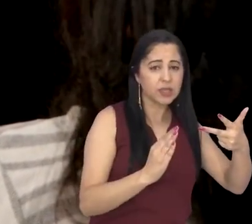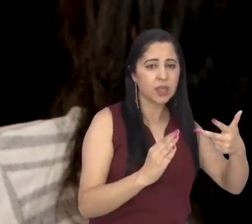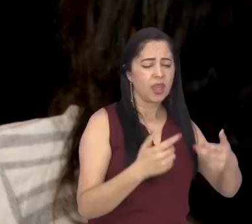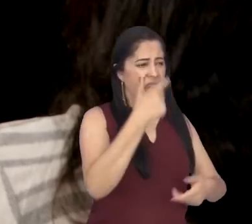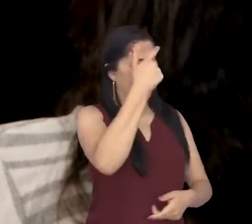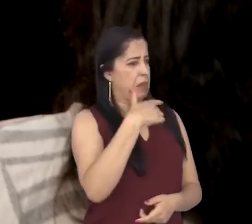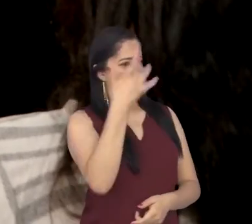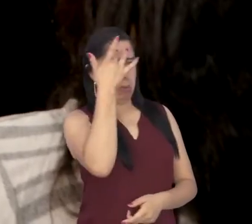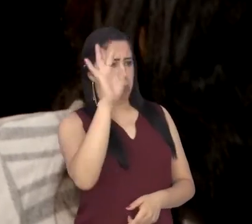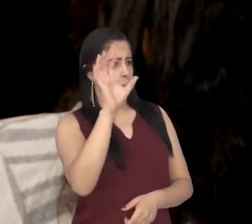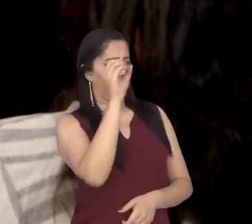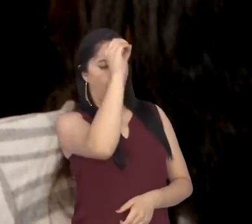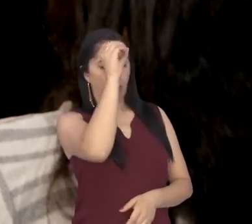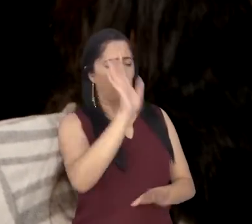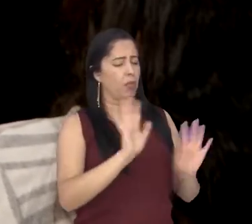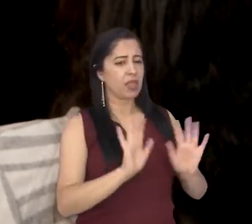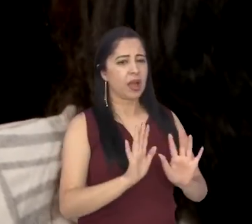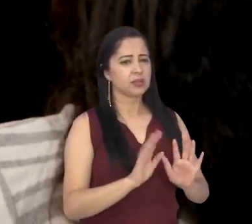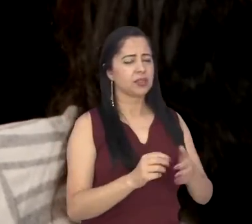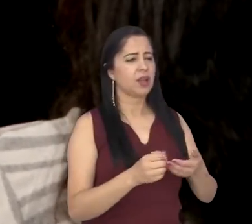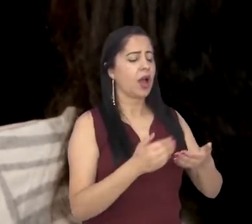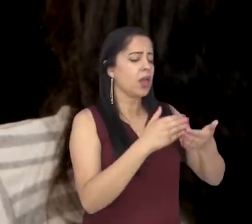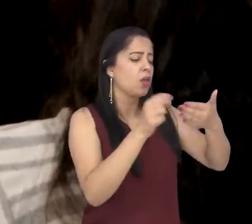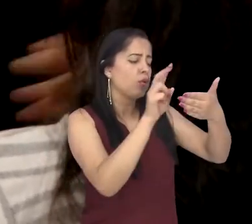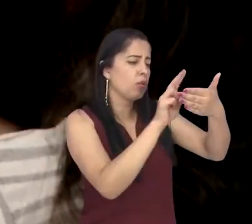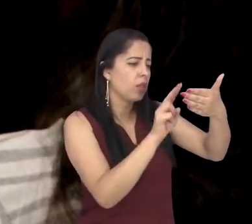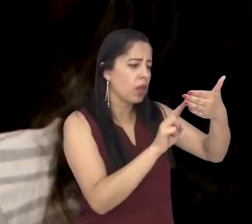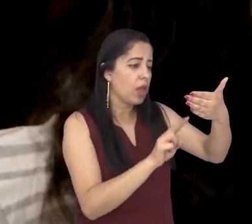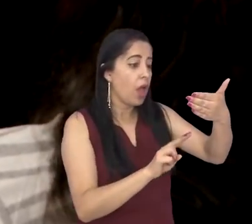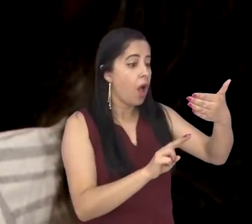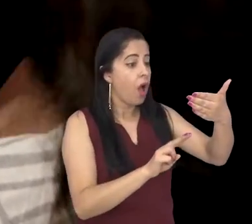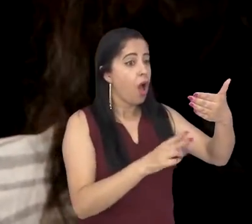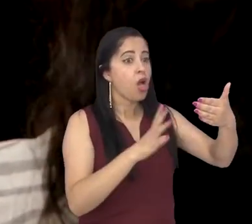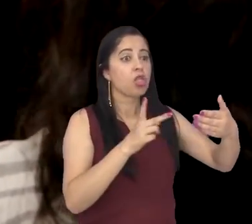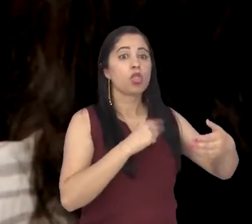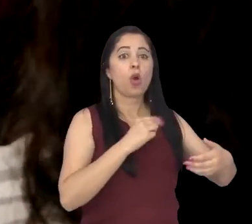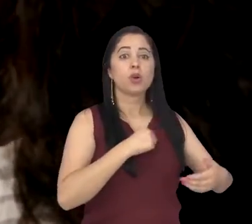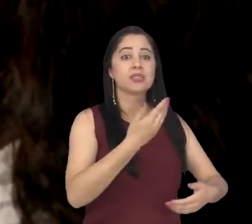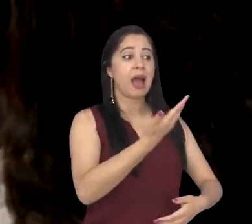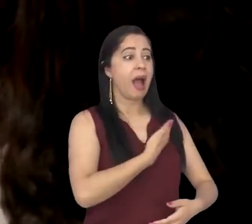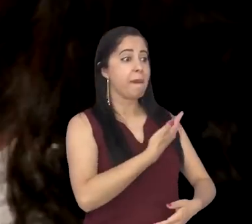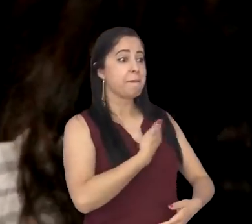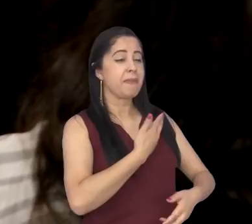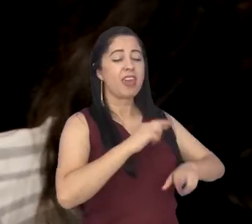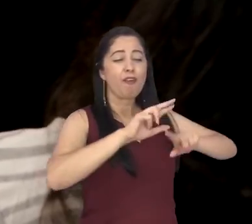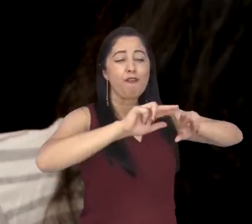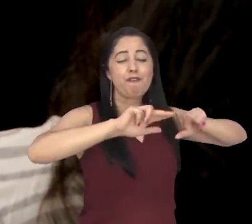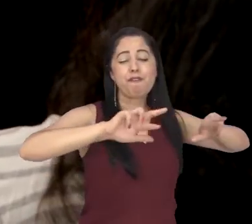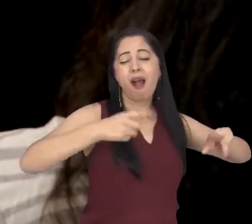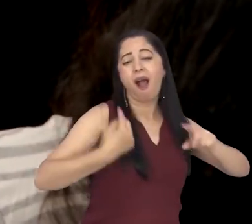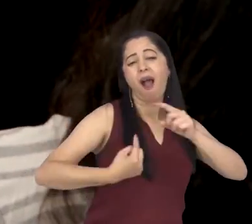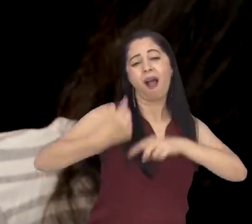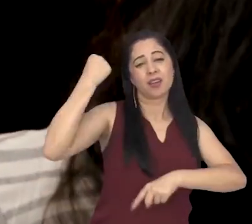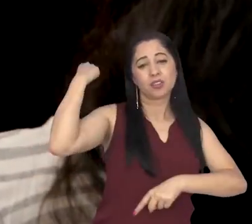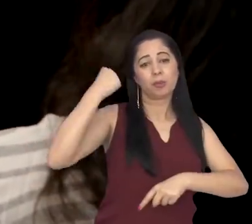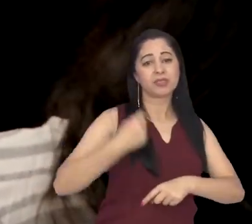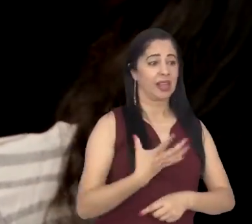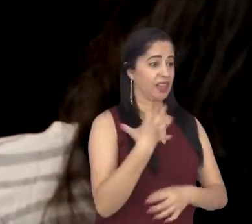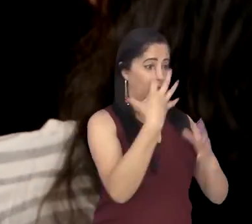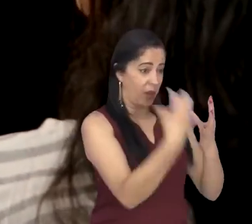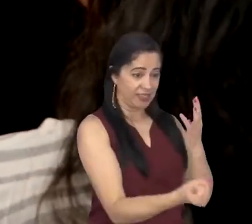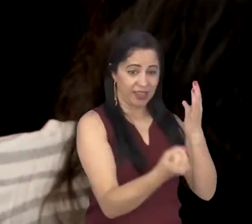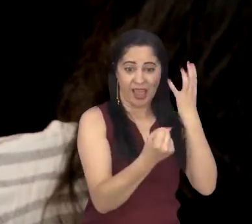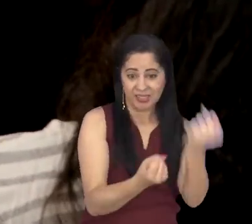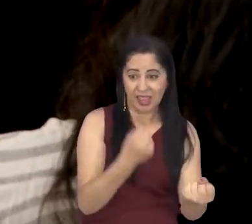era isso. E quando eu comecei a ler, eram amigos que eu não via há muito tempo, jornalistas, atores, e eu fui aceitando,